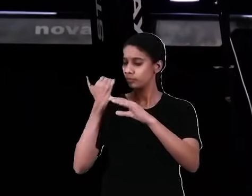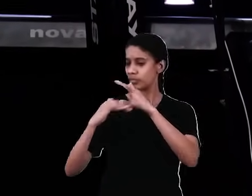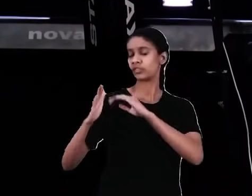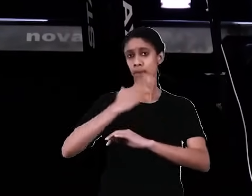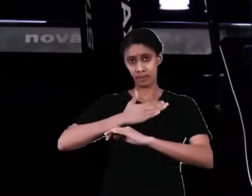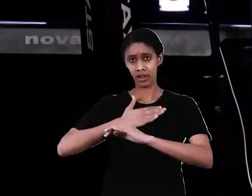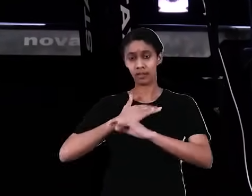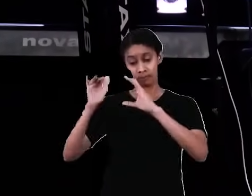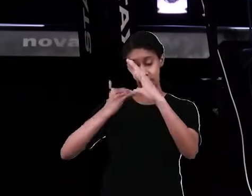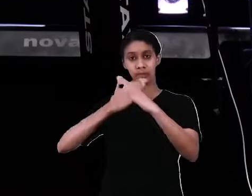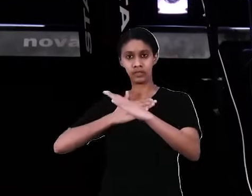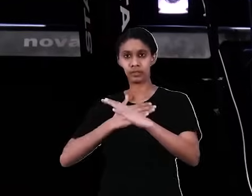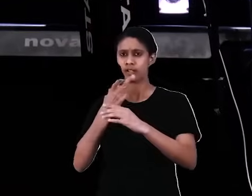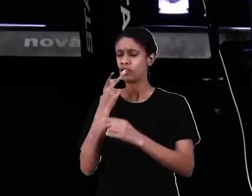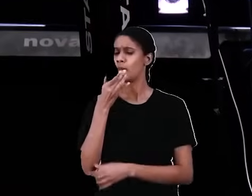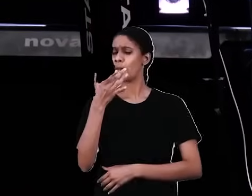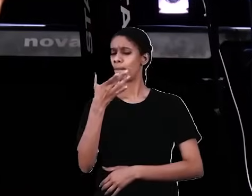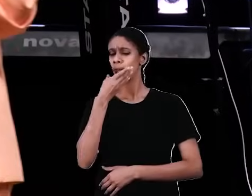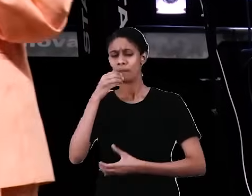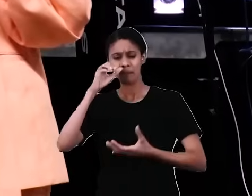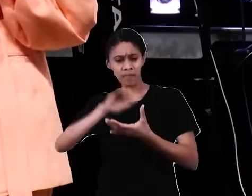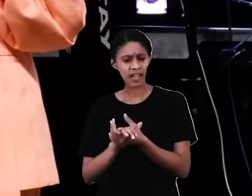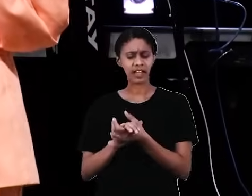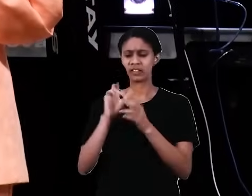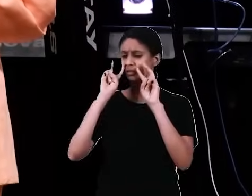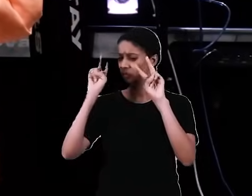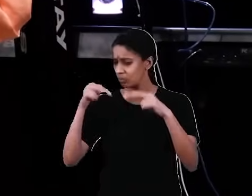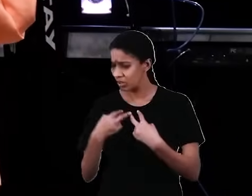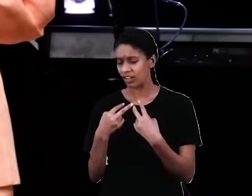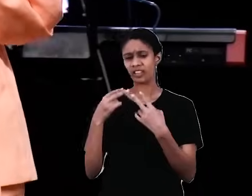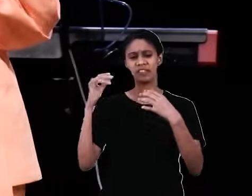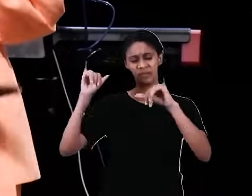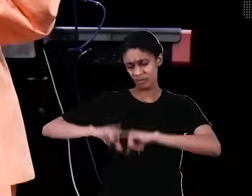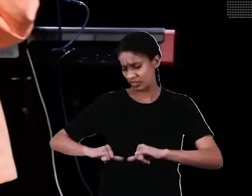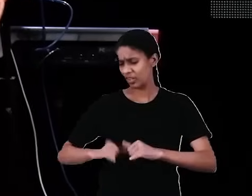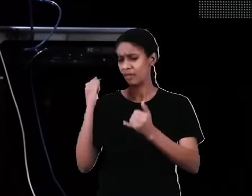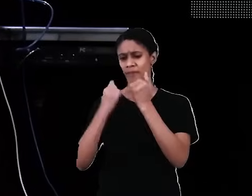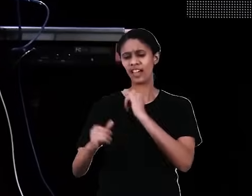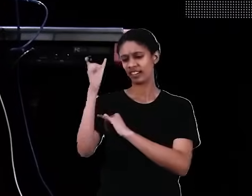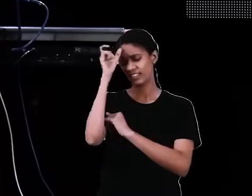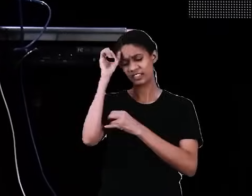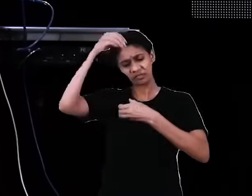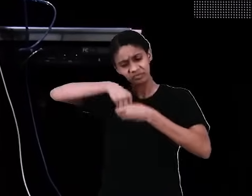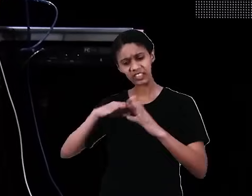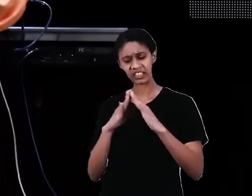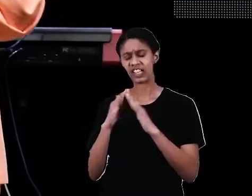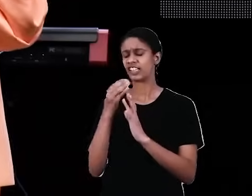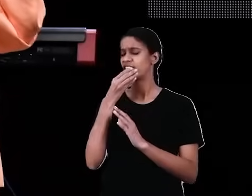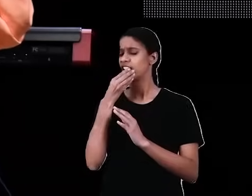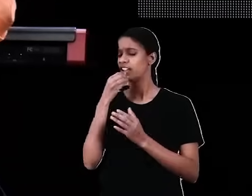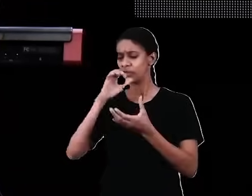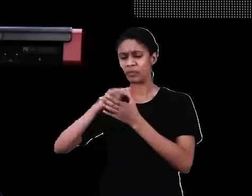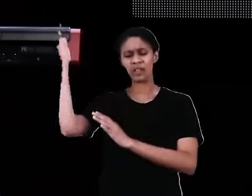falando que o marido não olhava pra ela e feria ela. E era como se fosse um inimigo dentro da própria casa. E que ele era mal pra ela